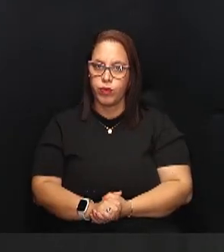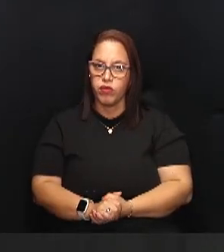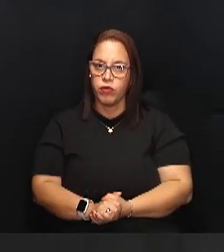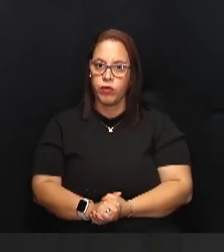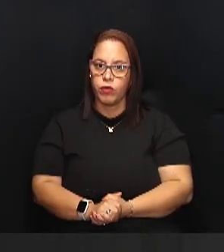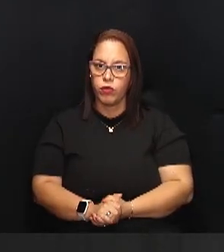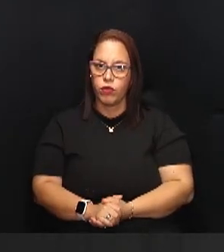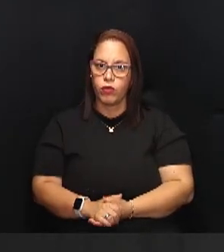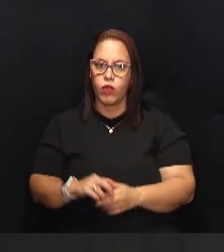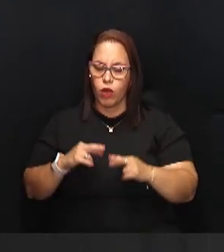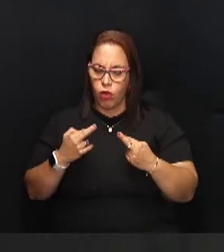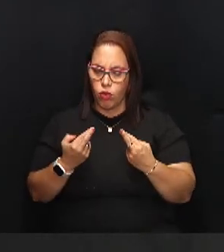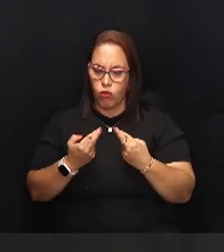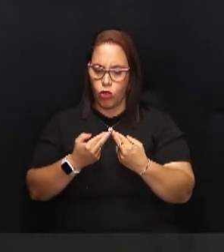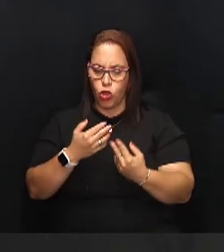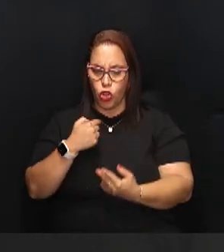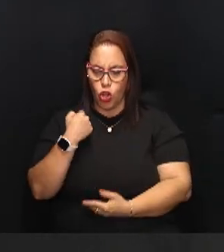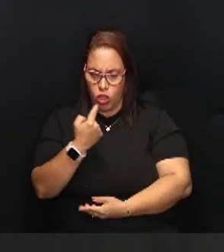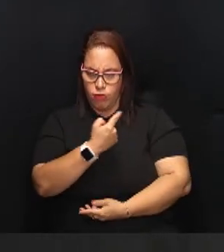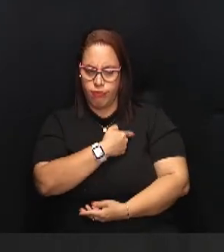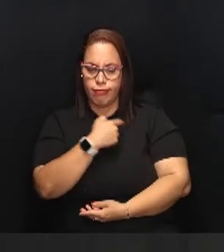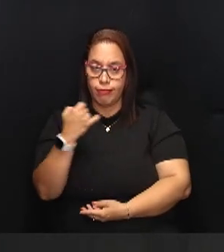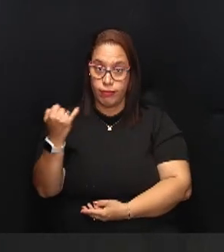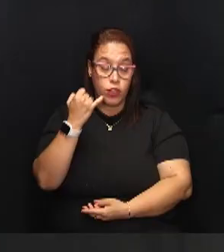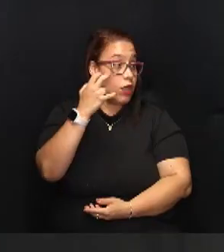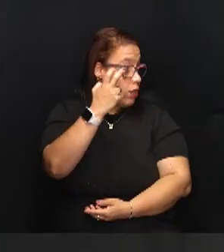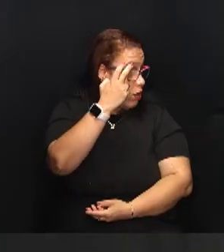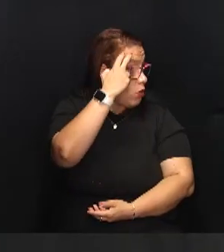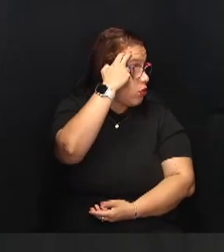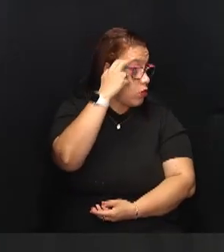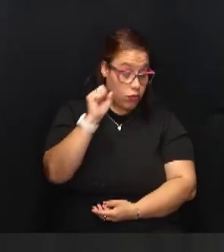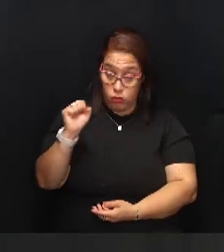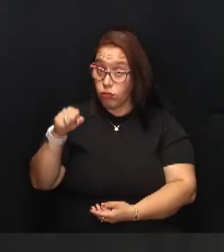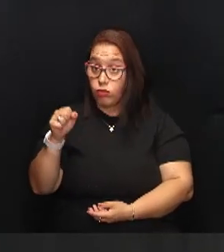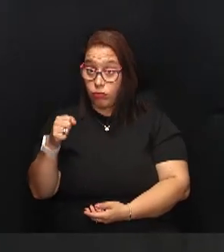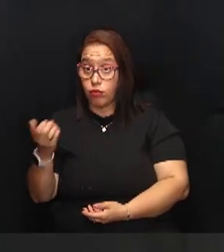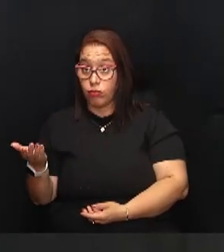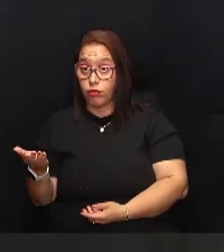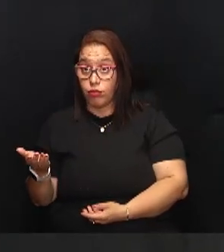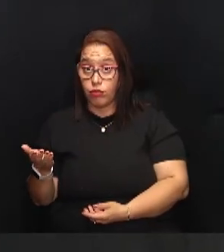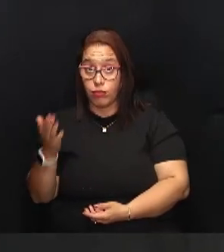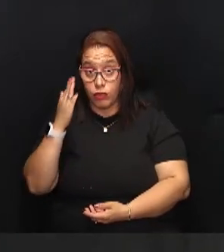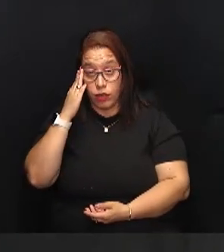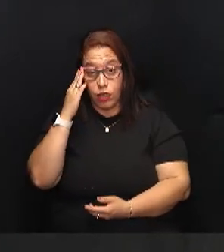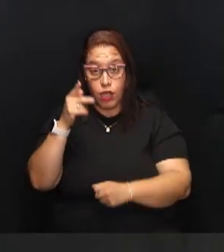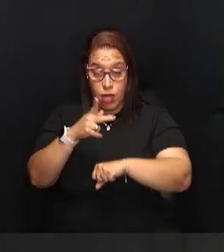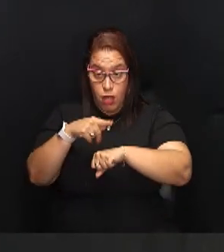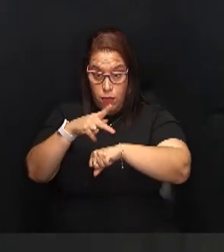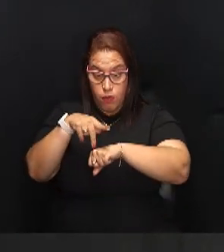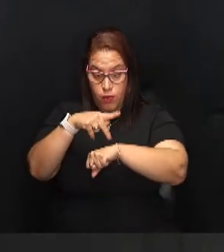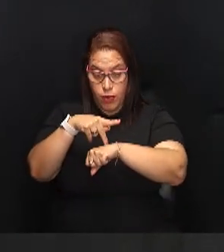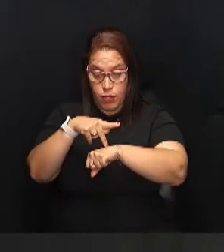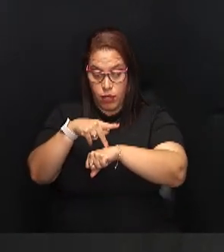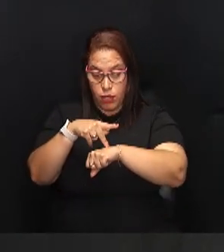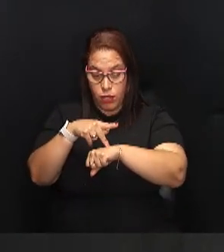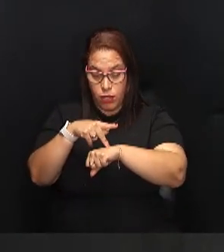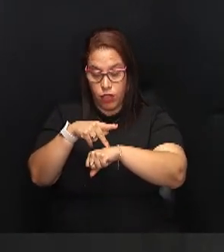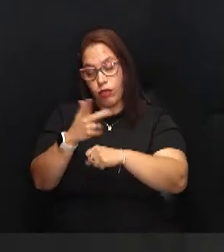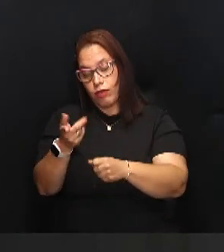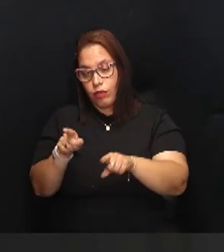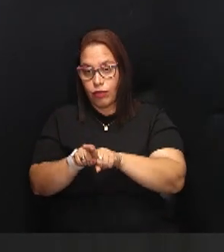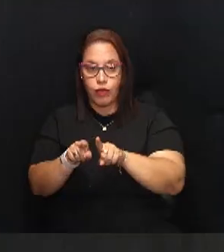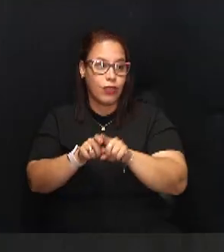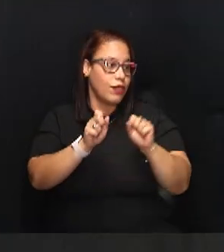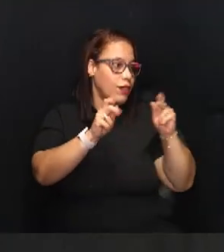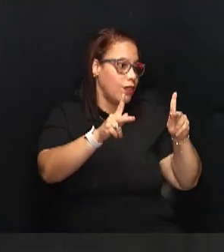da religiosidade nossa mesmo, né? Sim, importante. da nossa cultura, né? Cultura, exatamente. O termo era isso. A Páscoa também, né? Não é diferente. Tá